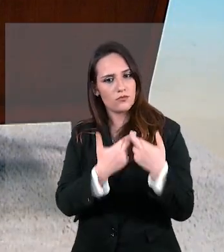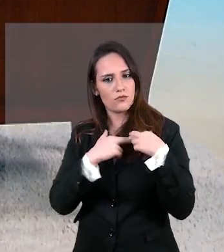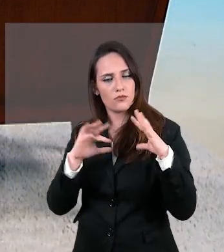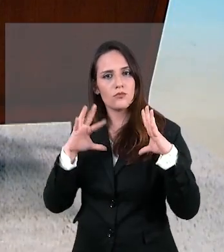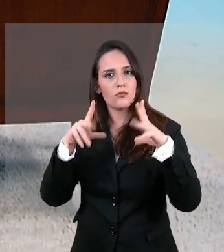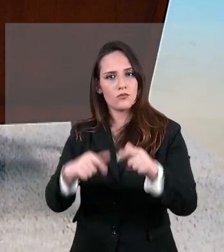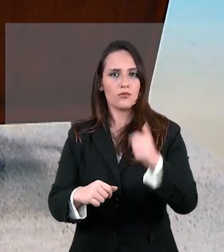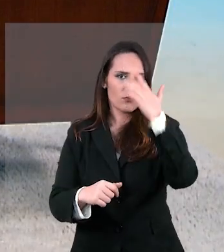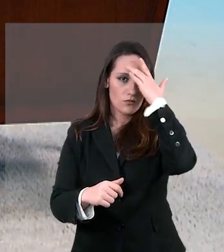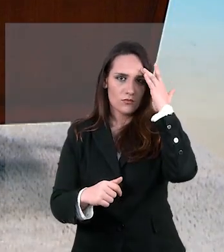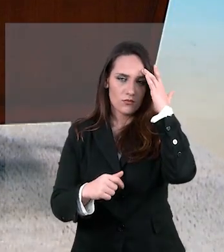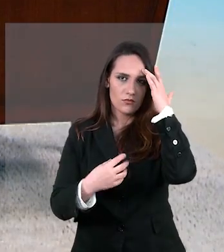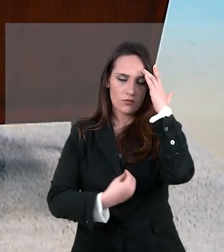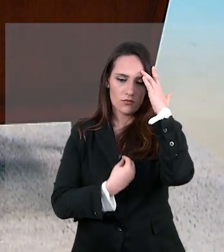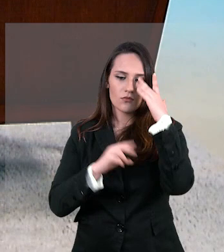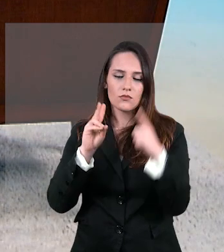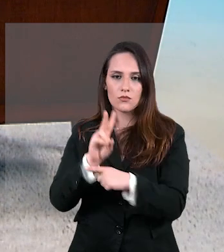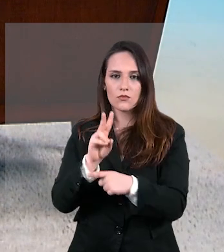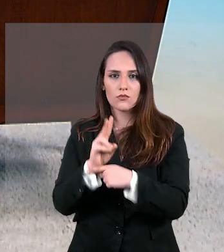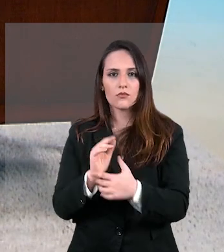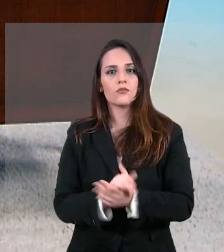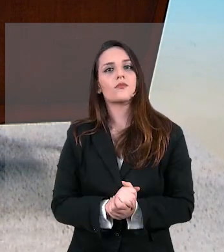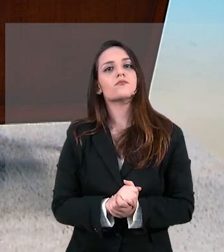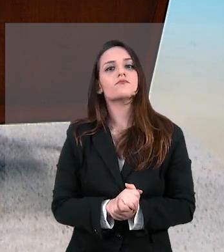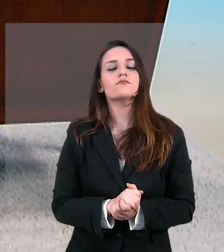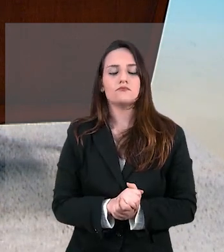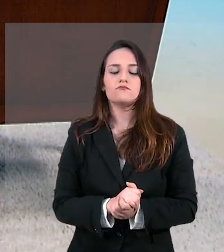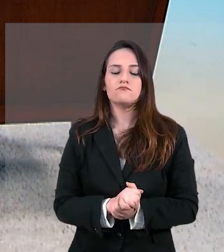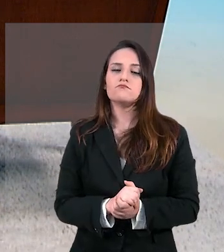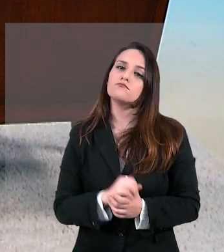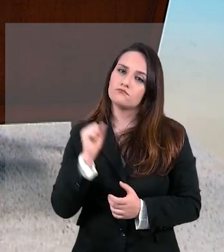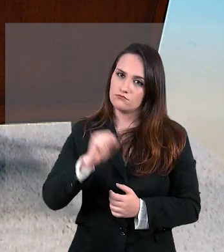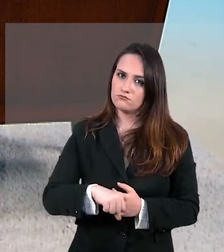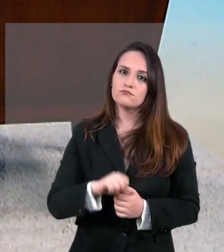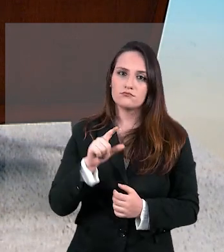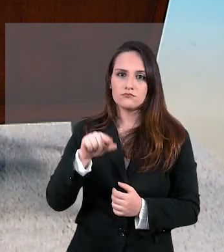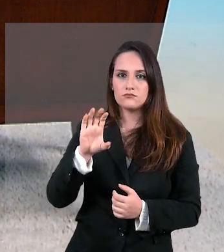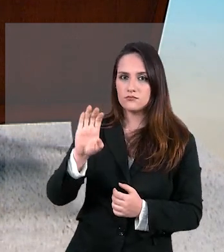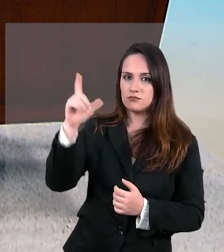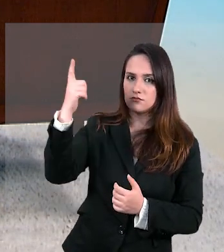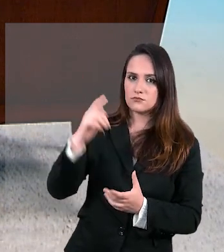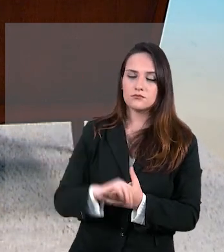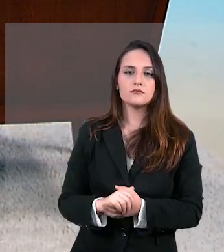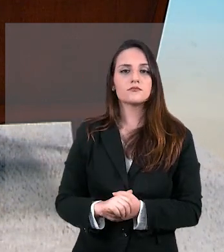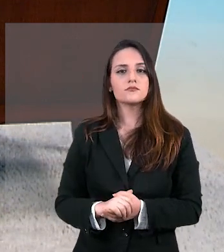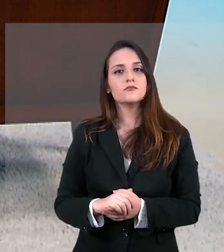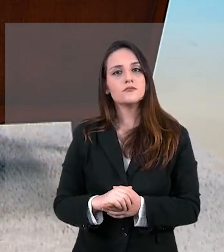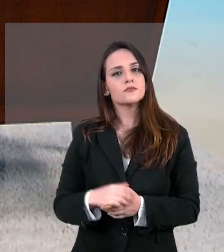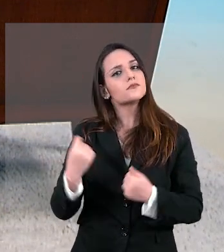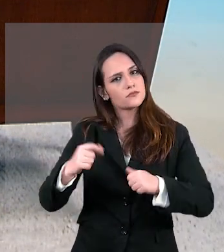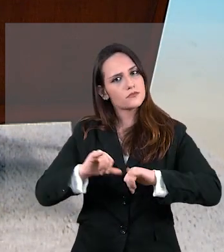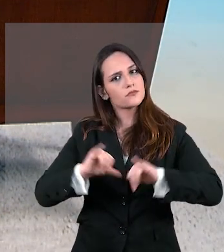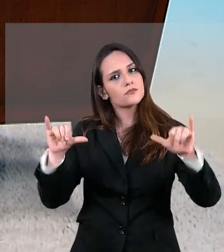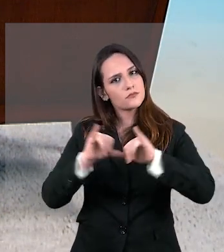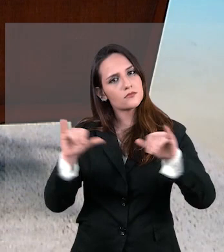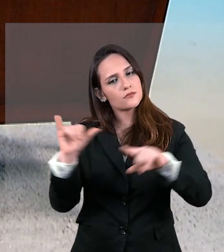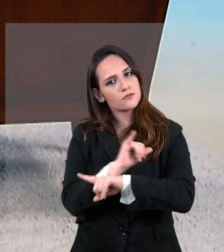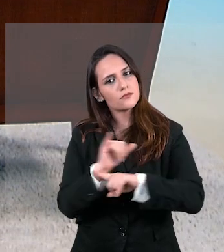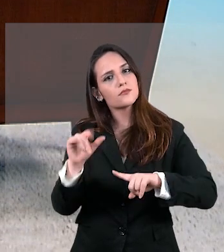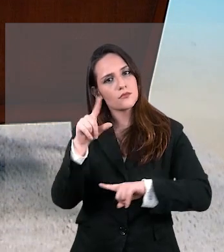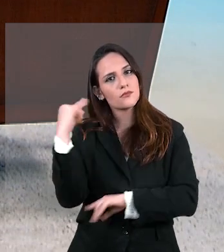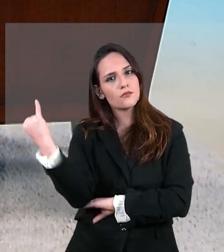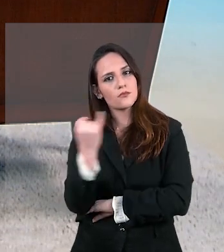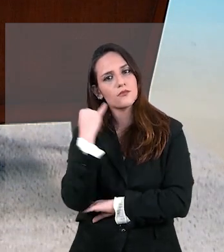é responsabilidade de todo mundo a vida. Sem dúvida, e a gente está trazendo aqui justamente divulgação para